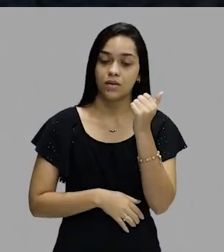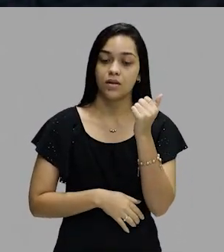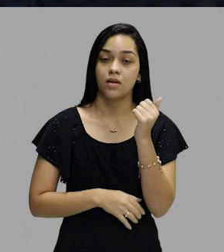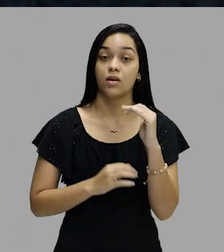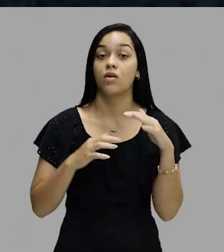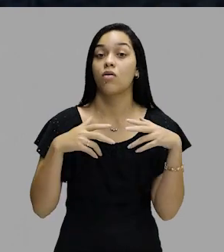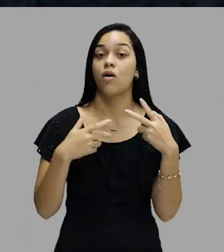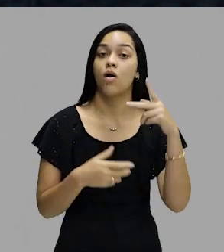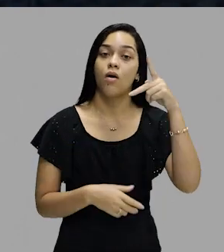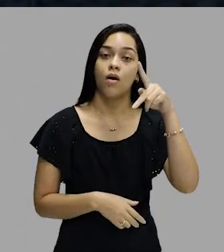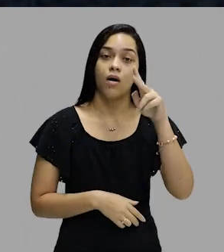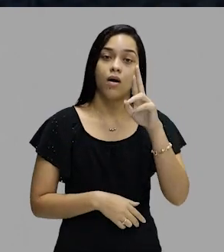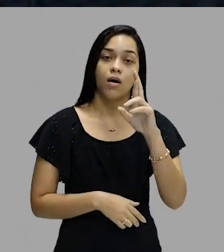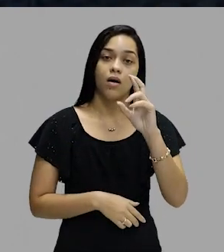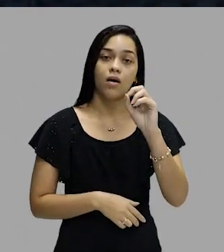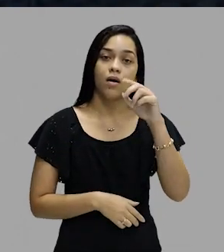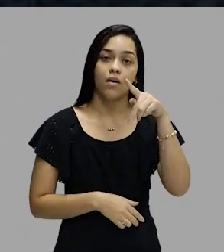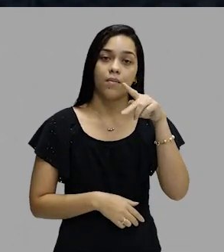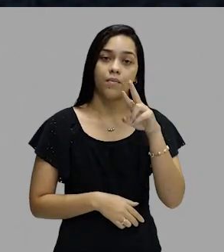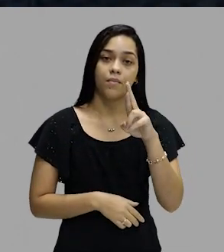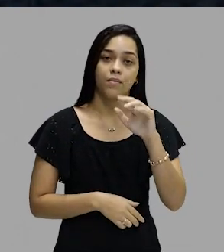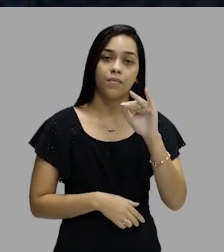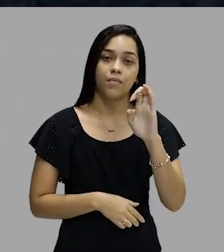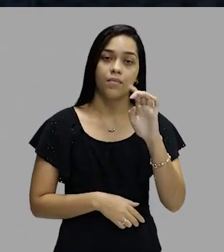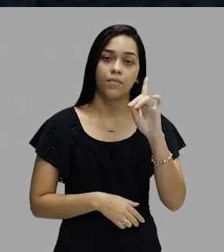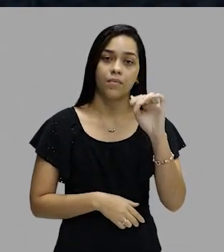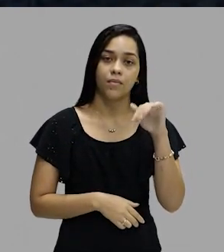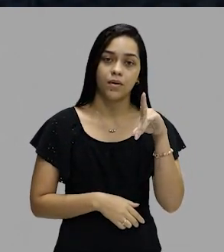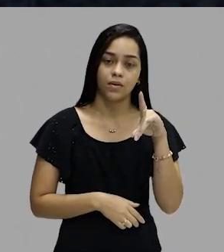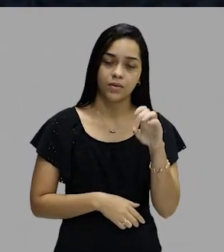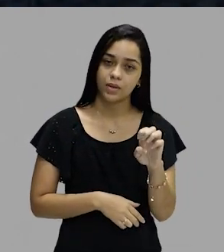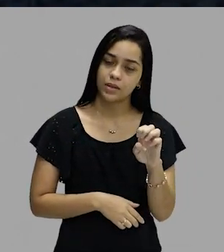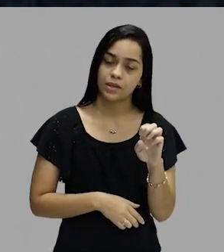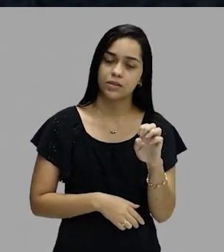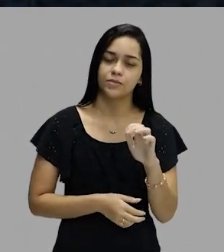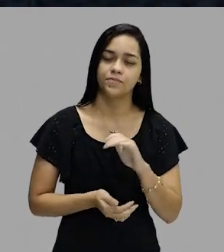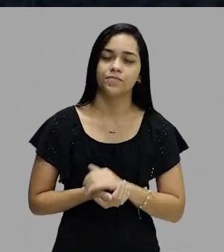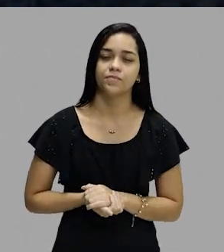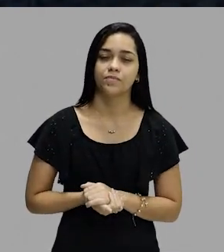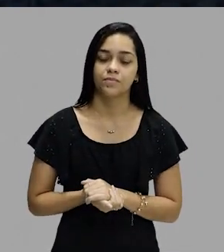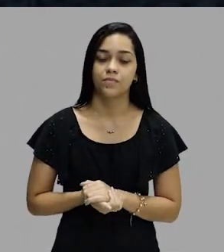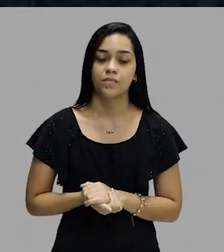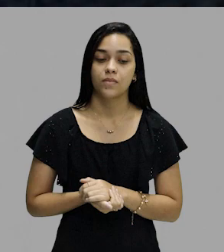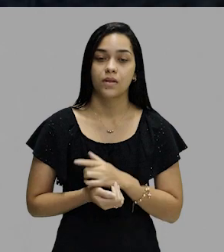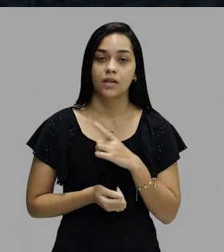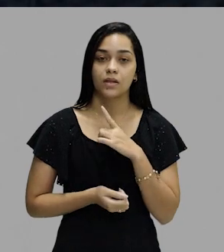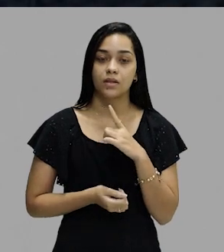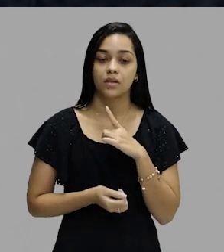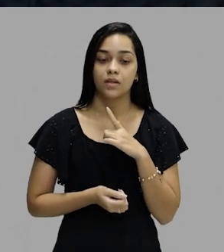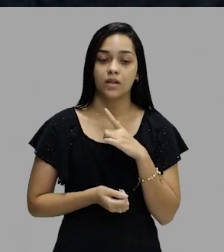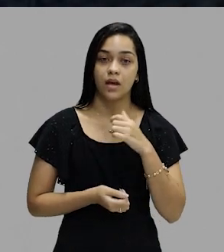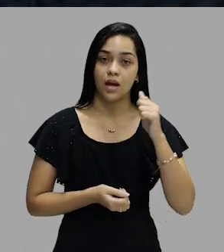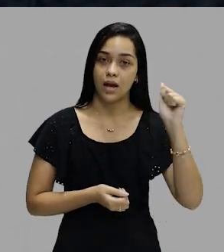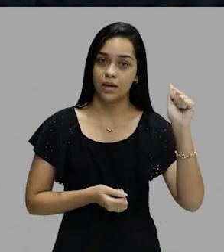isso se refere, né? Qual dos fenômenos físicos que isso se refere? Então nós temos aqui como